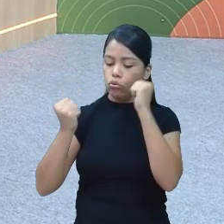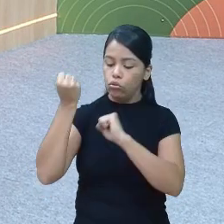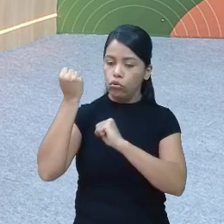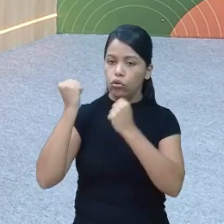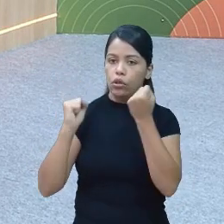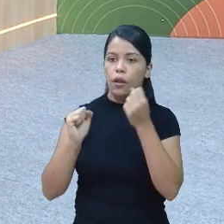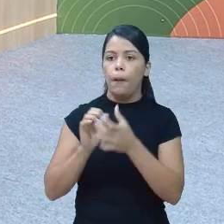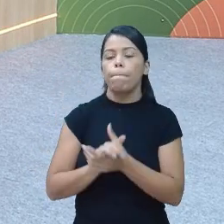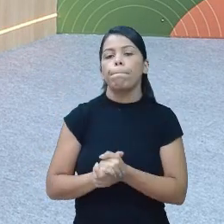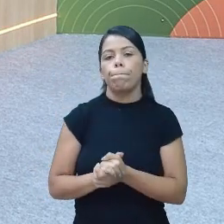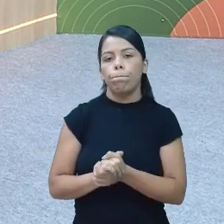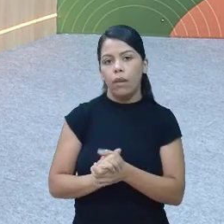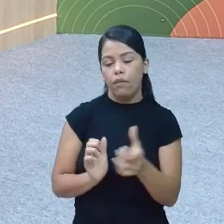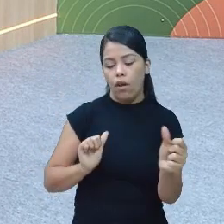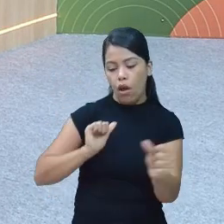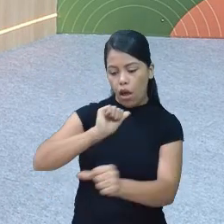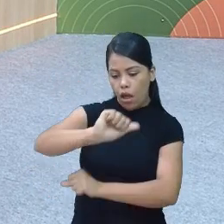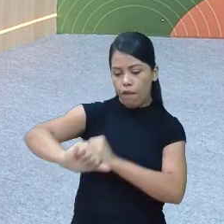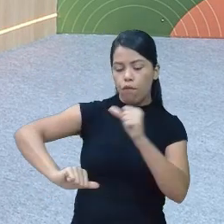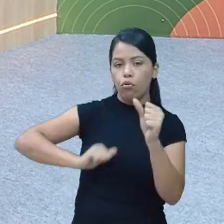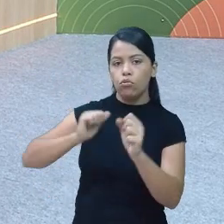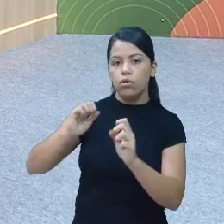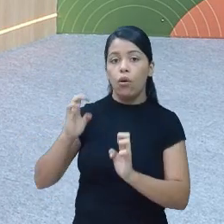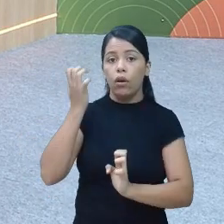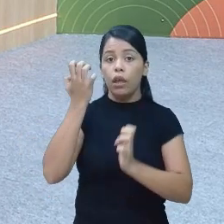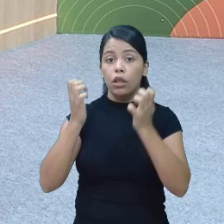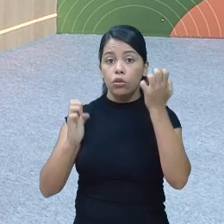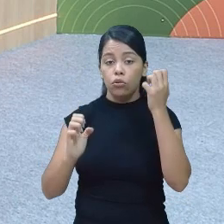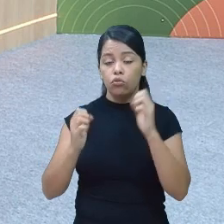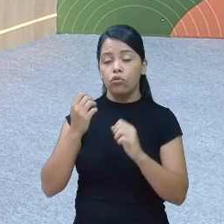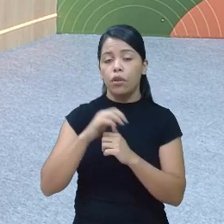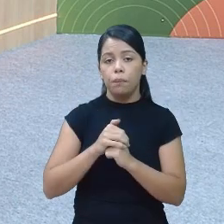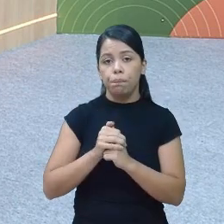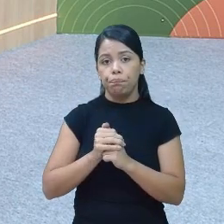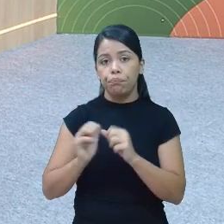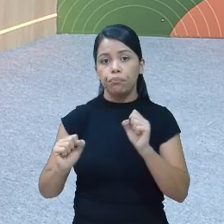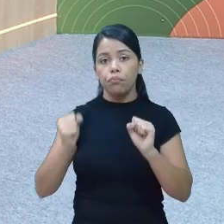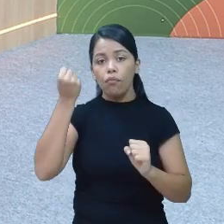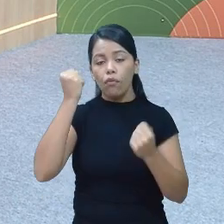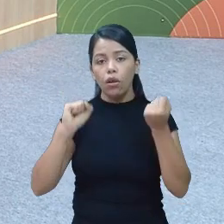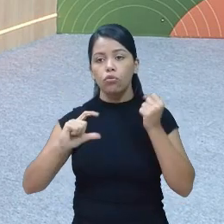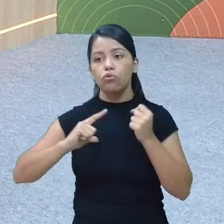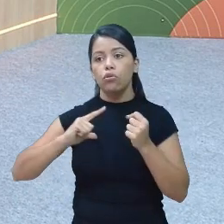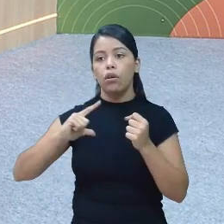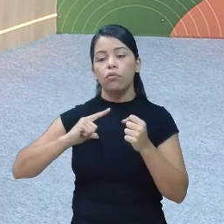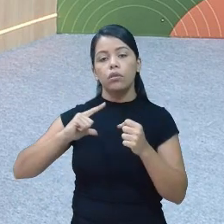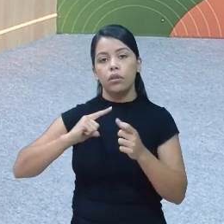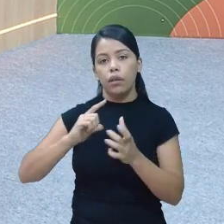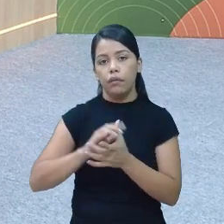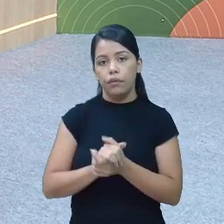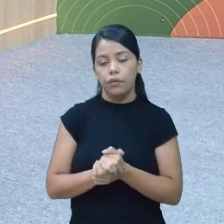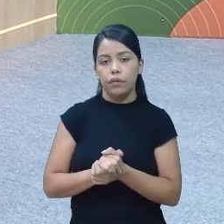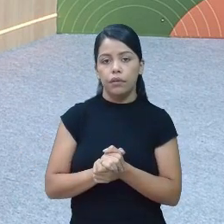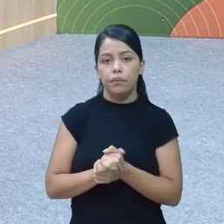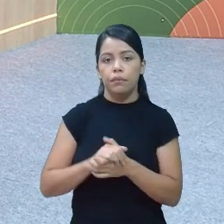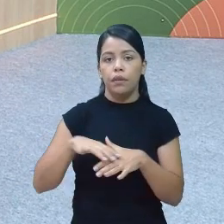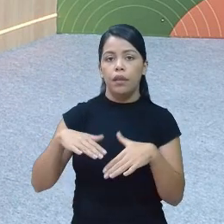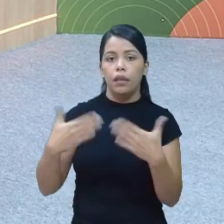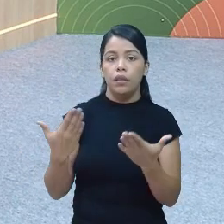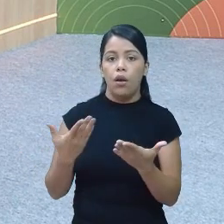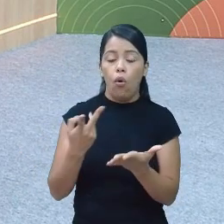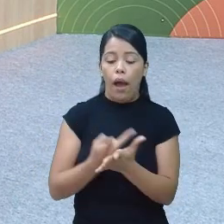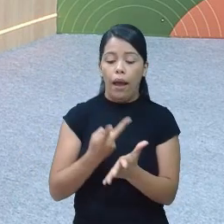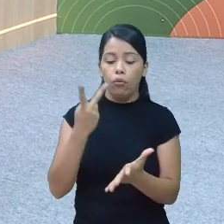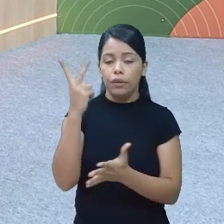que é a Revolução Industrial, tá certo? Então você perceba que fatos históricos são caracterizados, logo após